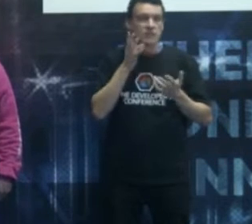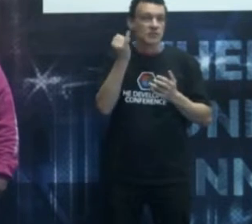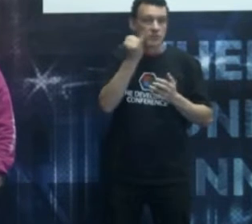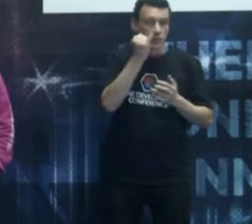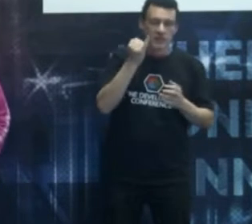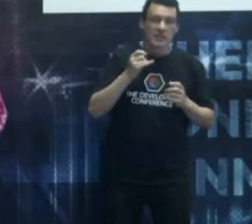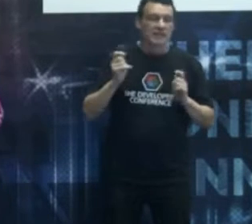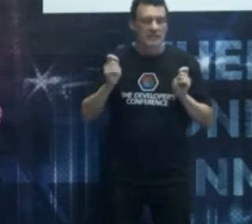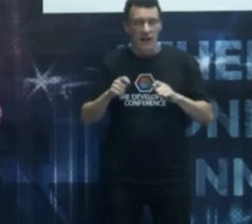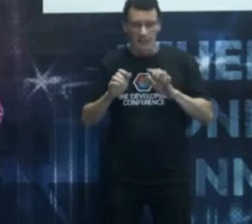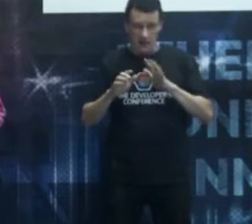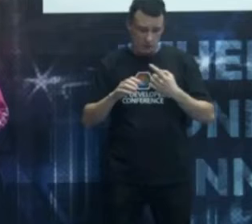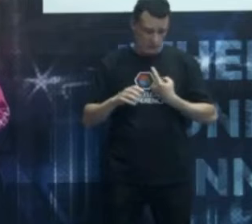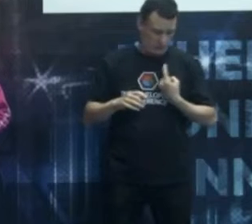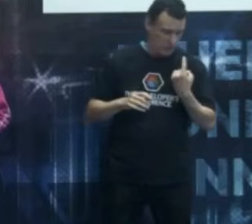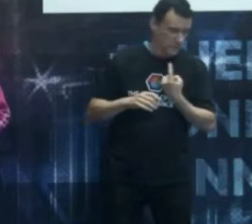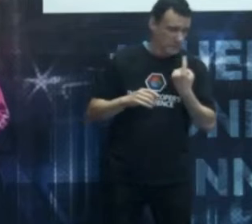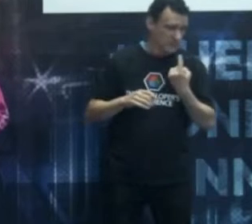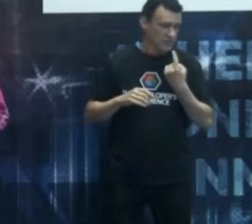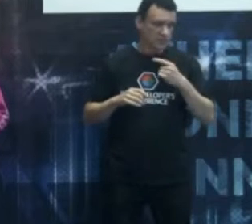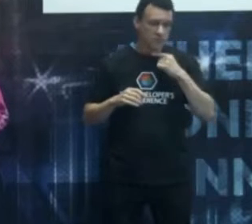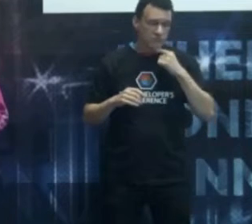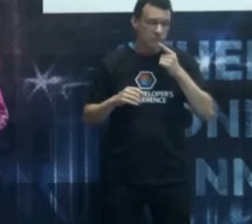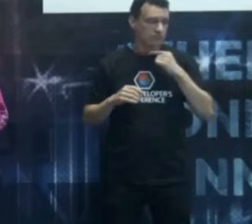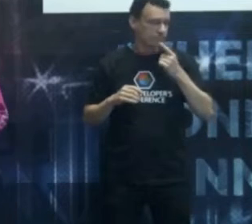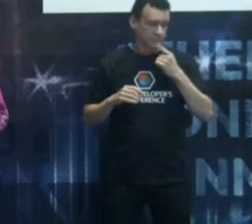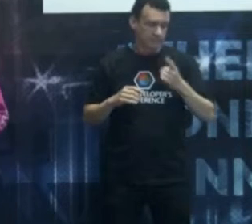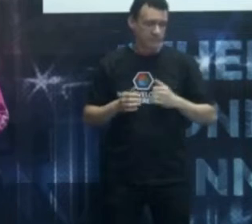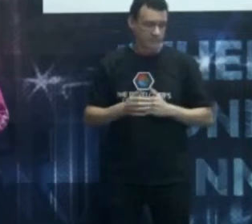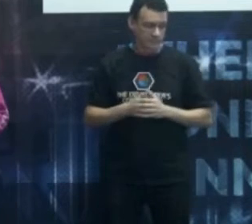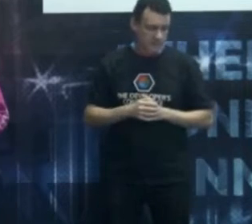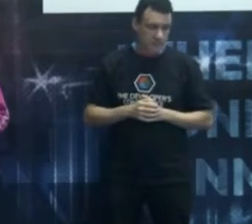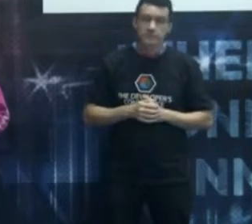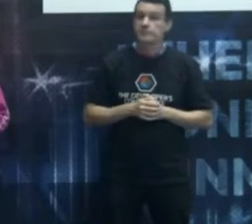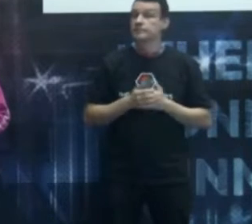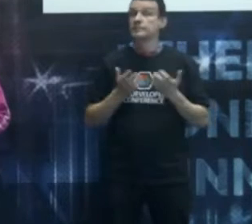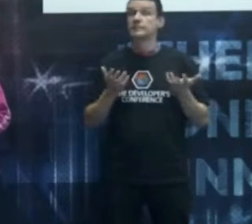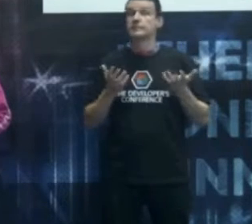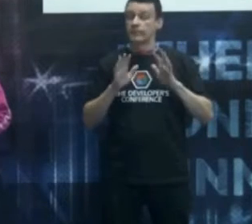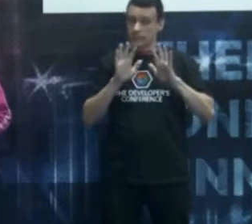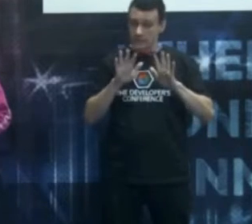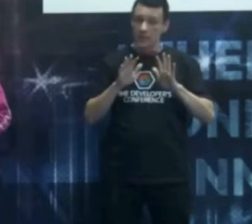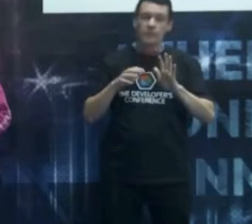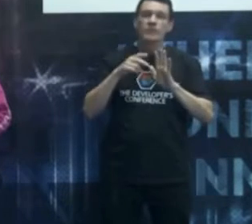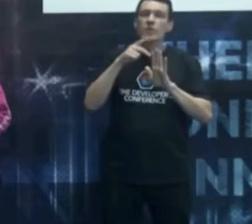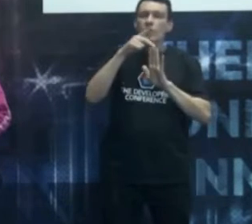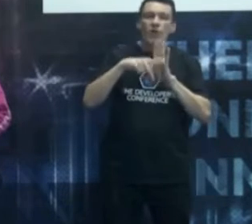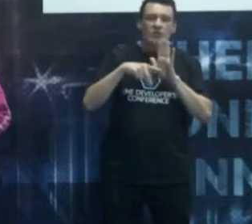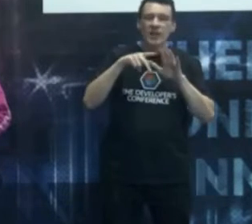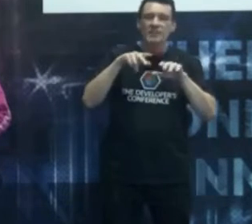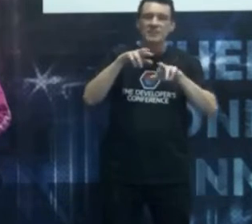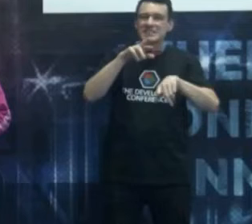conseguir. Então, como todos os outros projetos que a gente tem dentro da empresa, a gente precisa